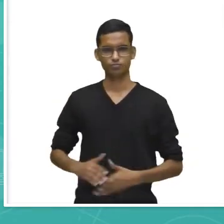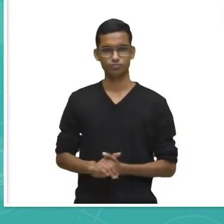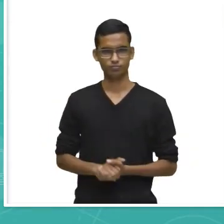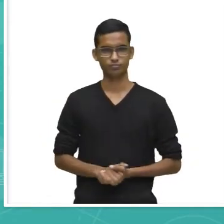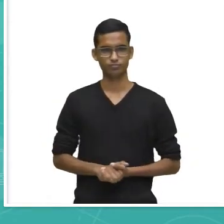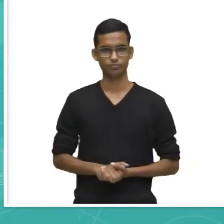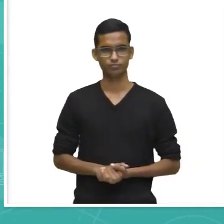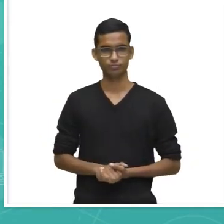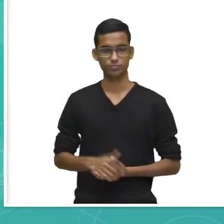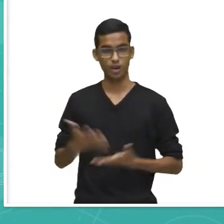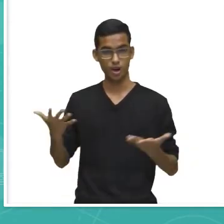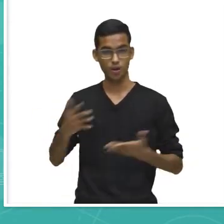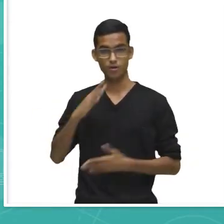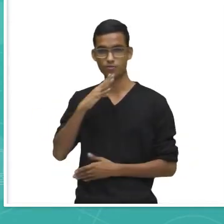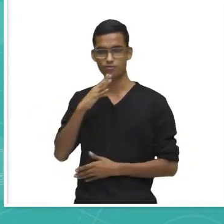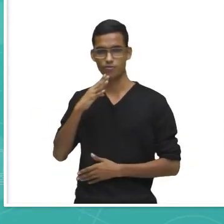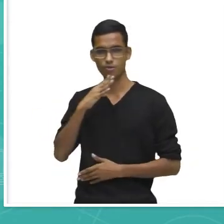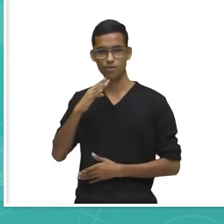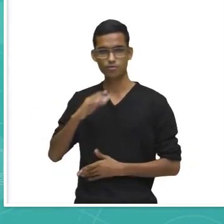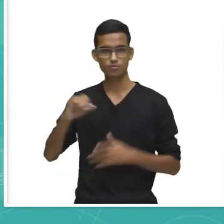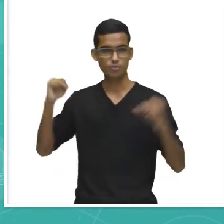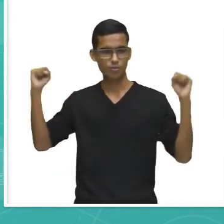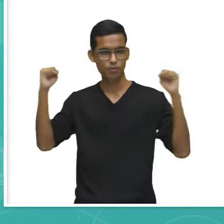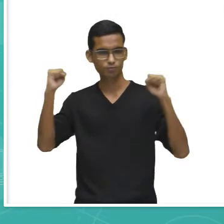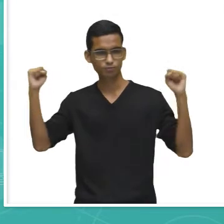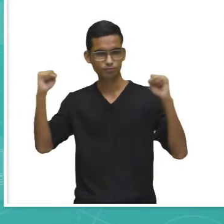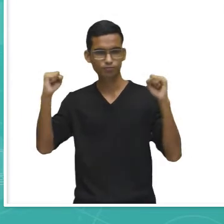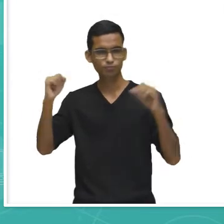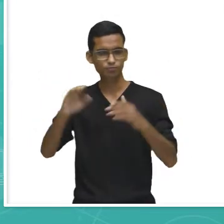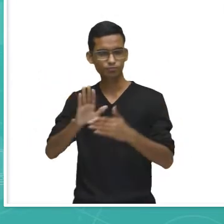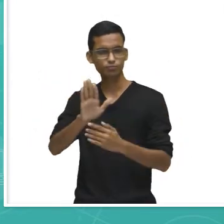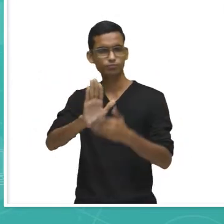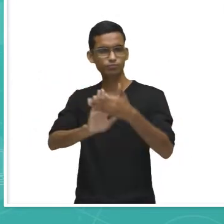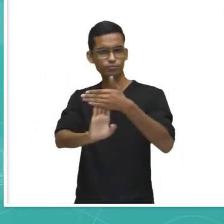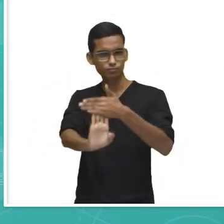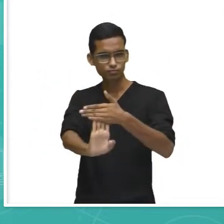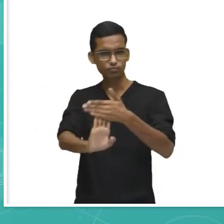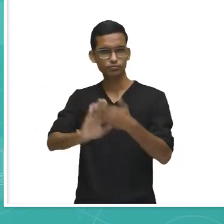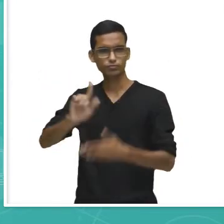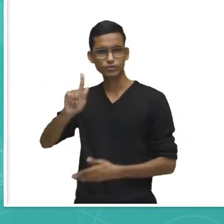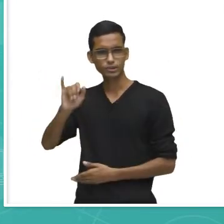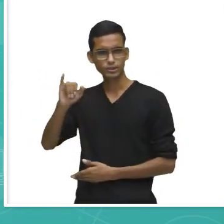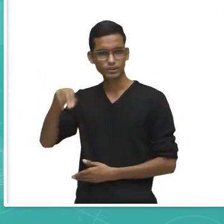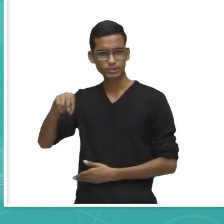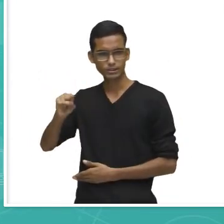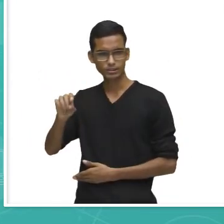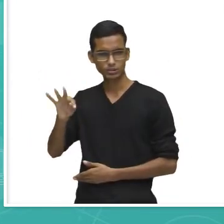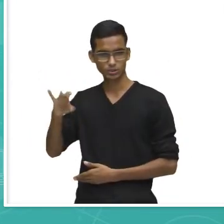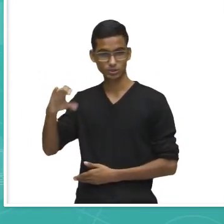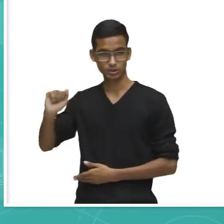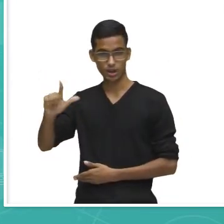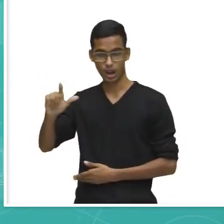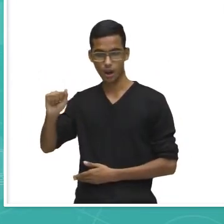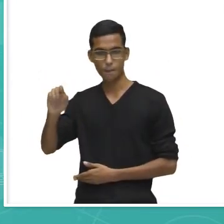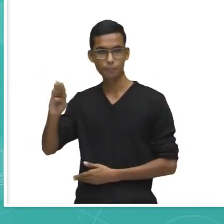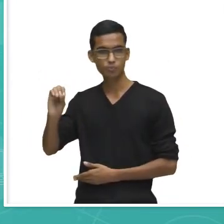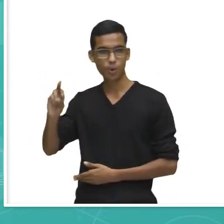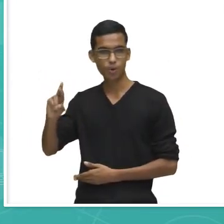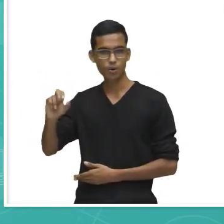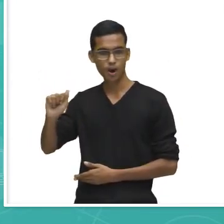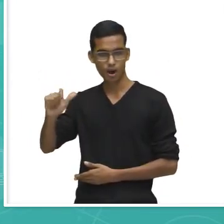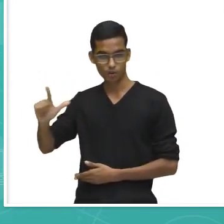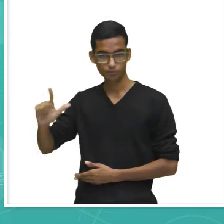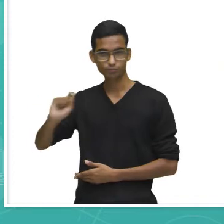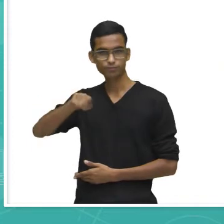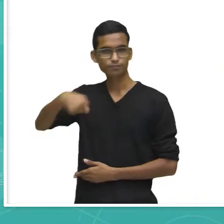Vamos conhecer a ginástica laboral. E eu já vou chamando o conceito. Vocês conhecem a ginástica laboral?